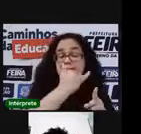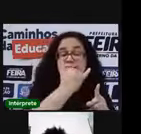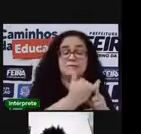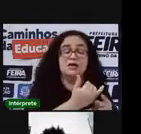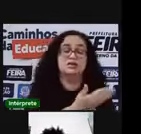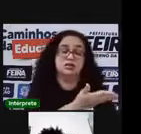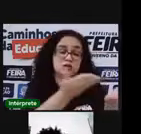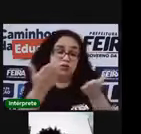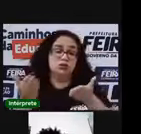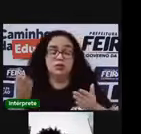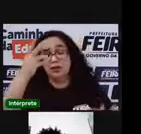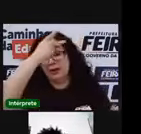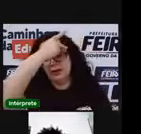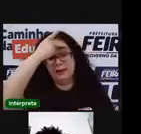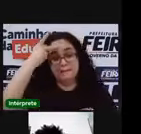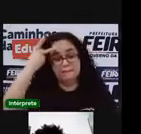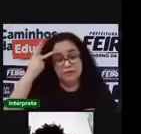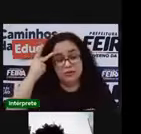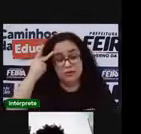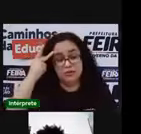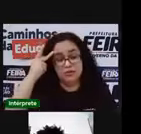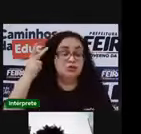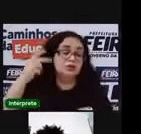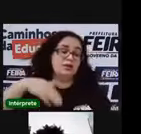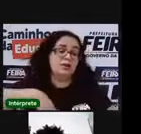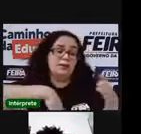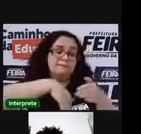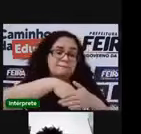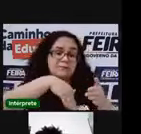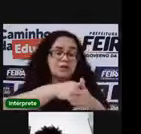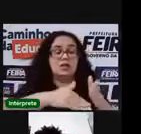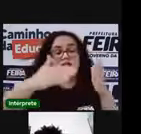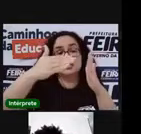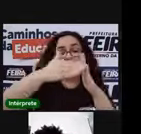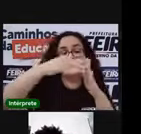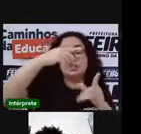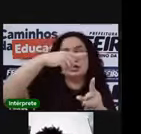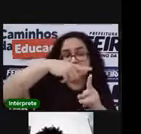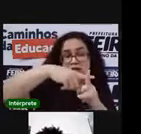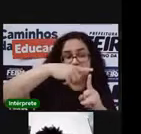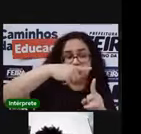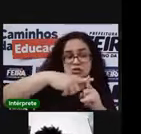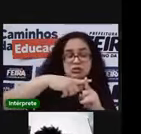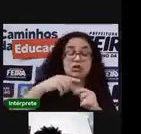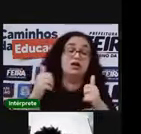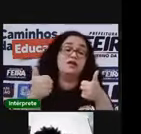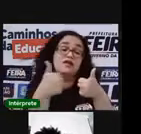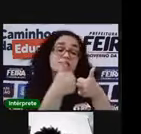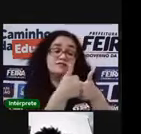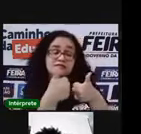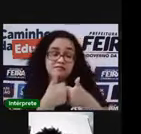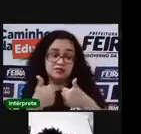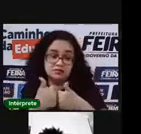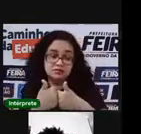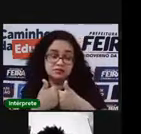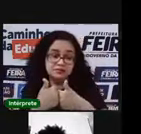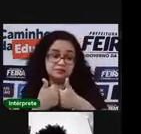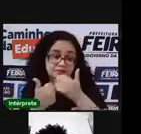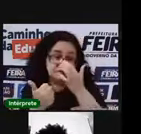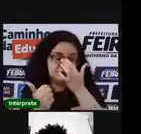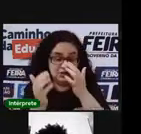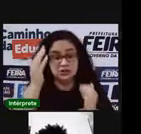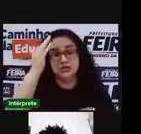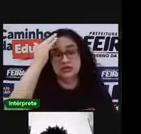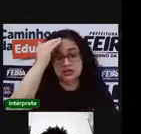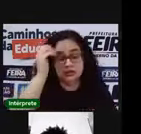acolhe o outro como o outro é, no futebol, na igreja, não é? Os nossos vizinhos, sabe? A